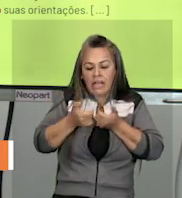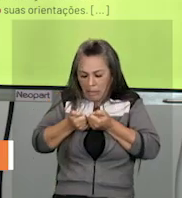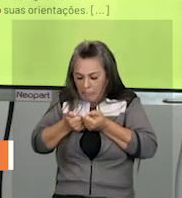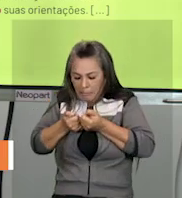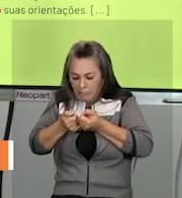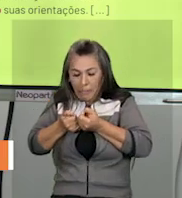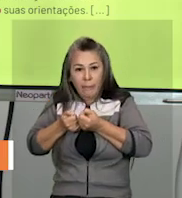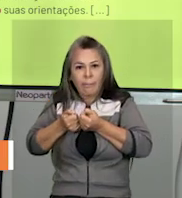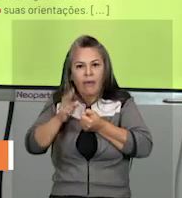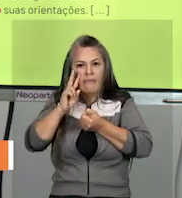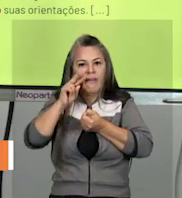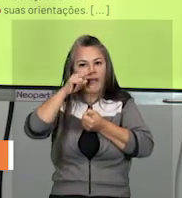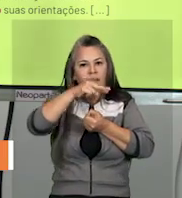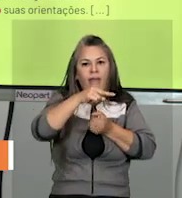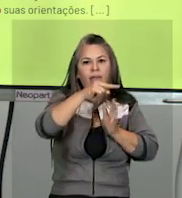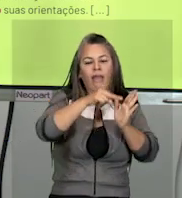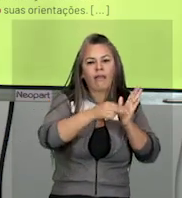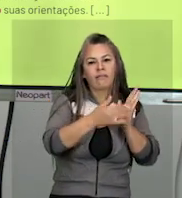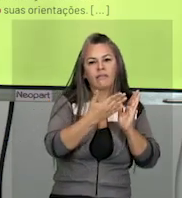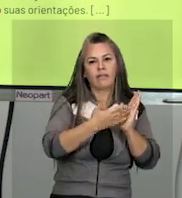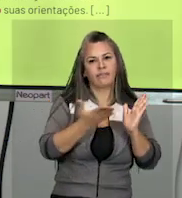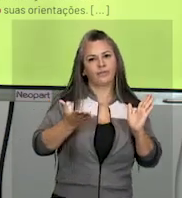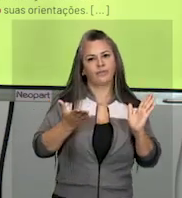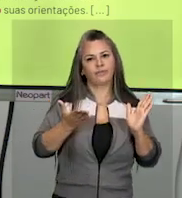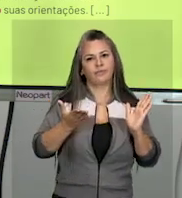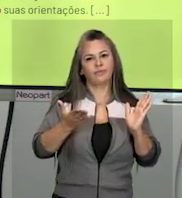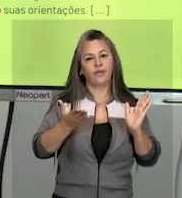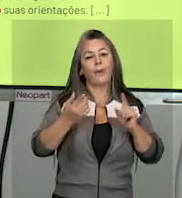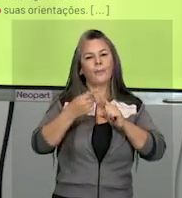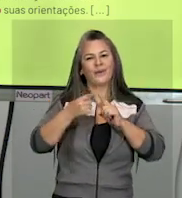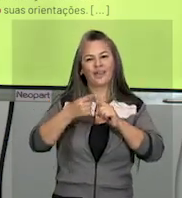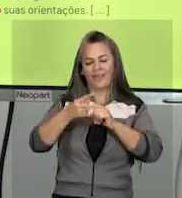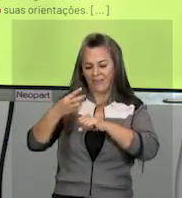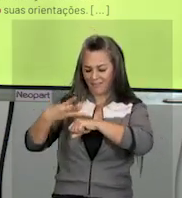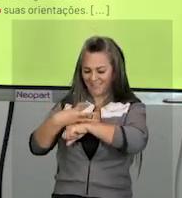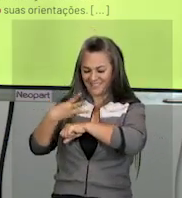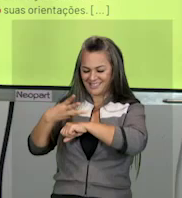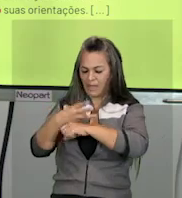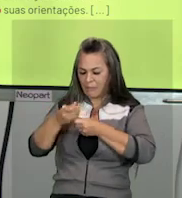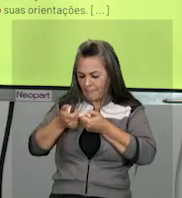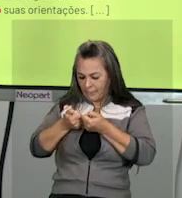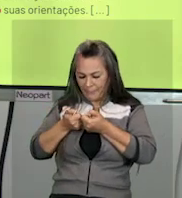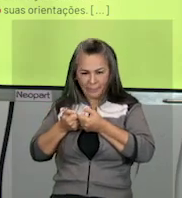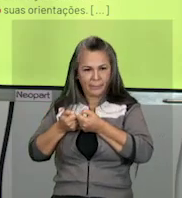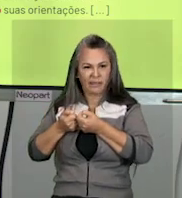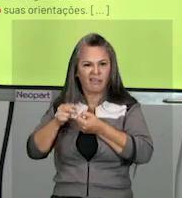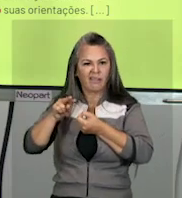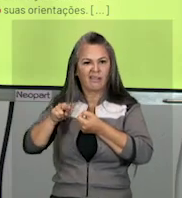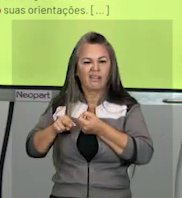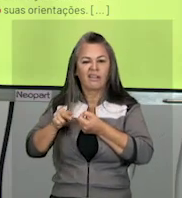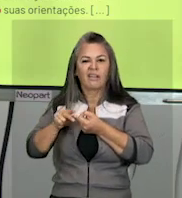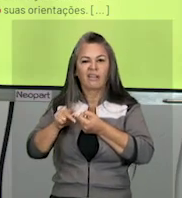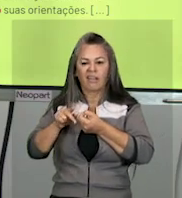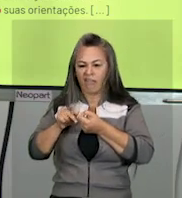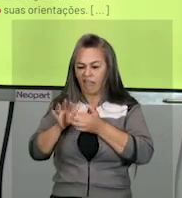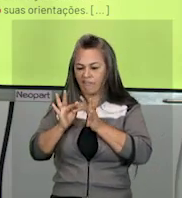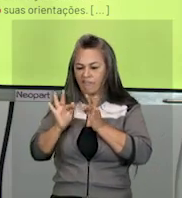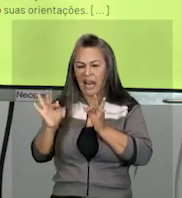livro. Porque a leitura de WhatsApp, nós nem usamos as conjunções. São frases